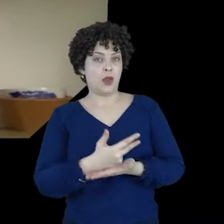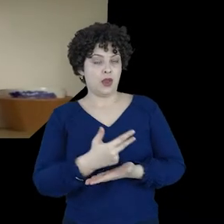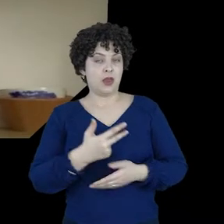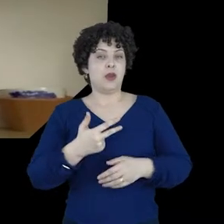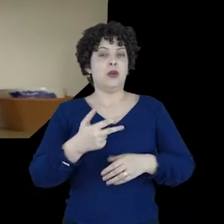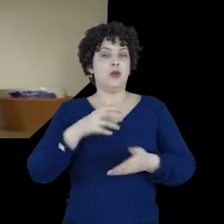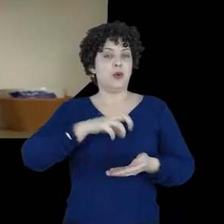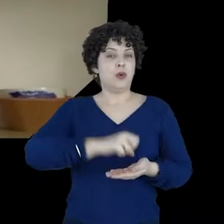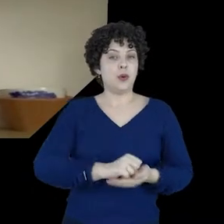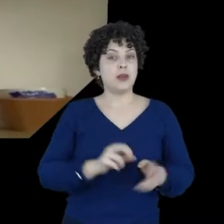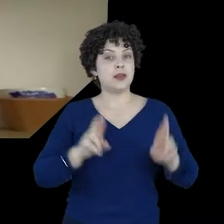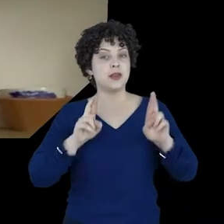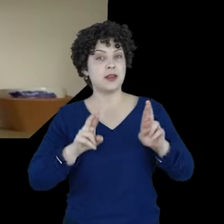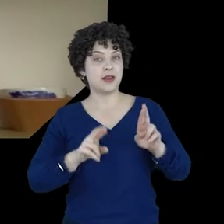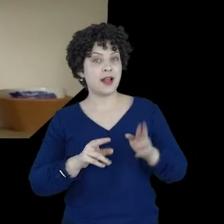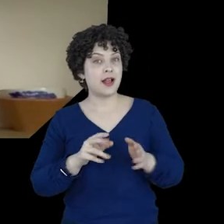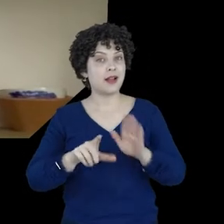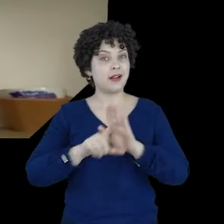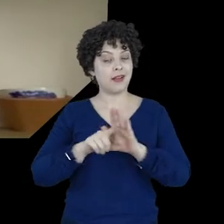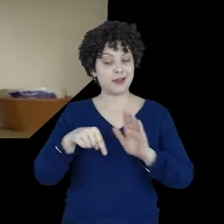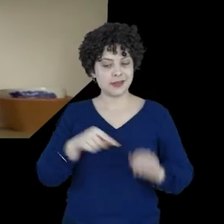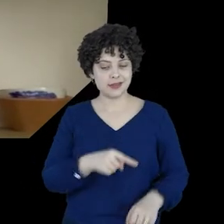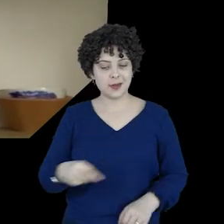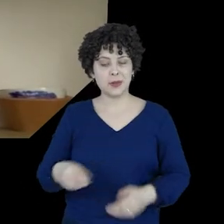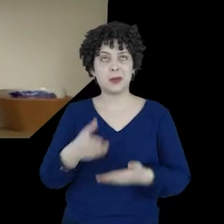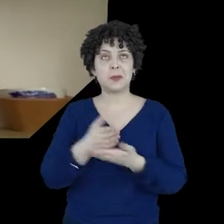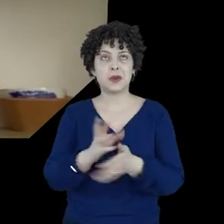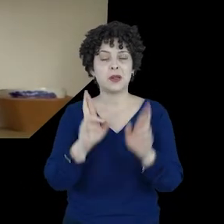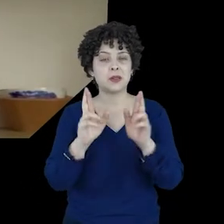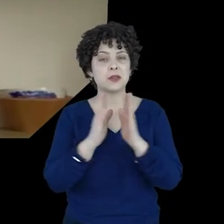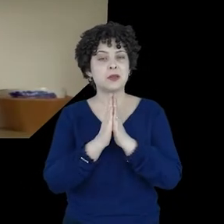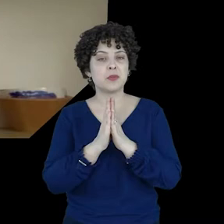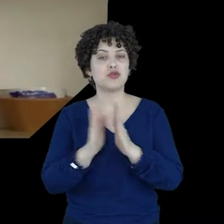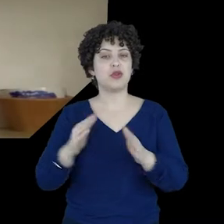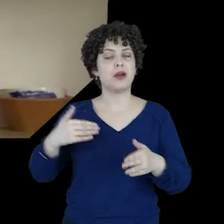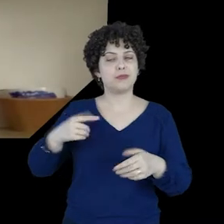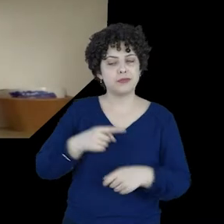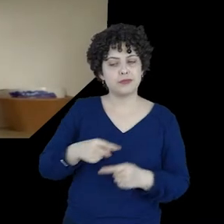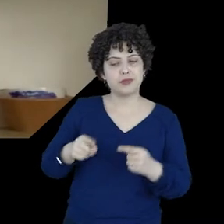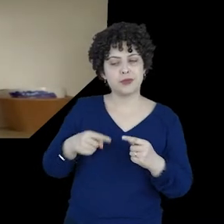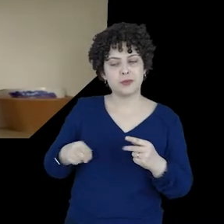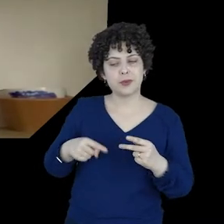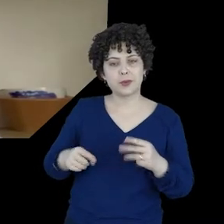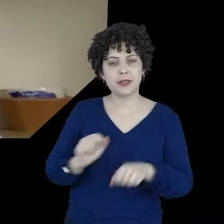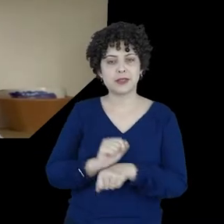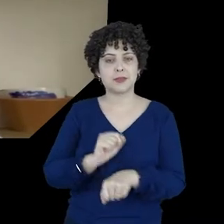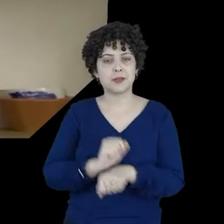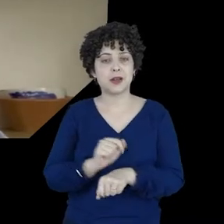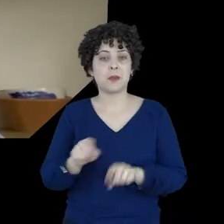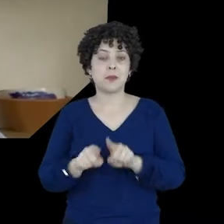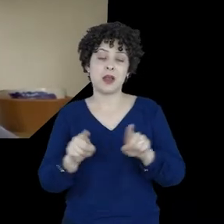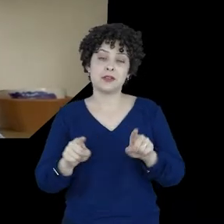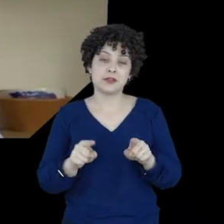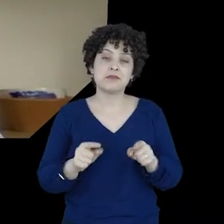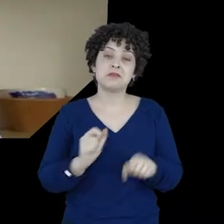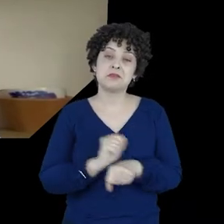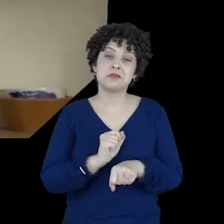gravo esse vídeo, esperamos que um projeto de lei saia essa semana, apesar de já esperarmos há algumas semanas. Mesmo assim, é iminente.